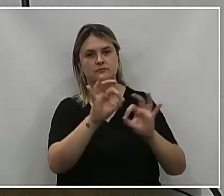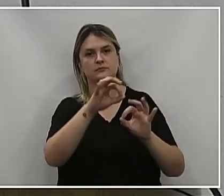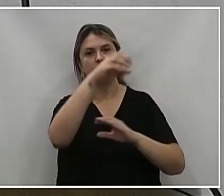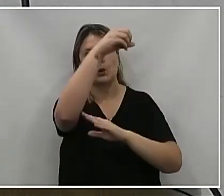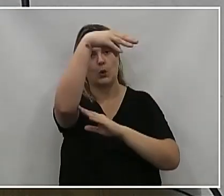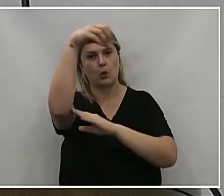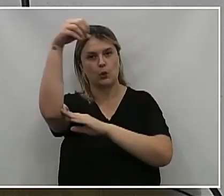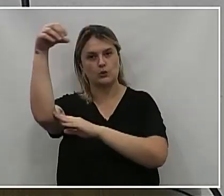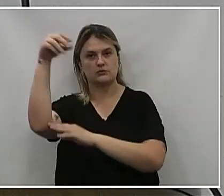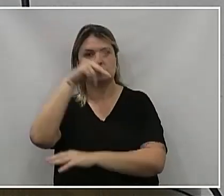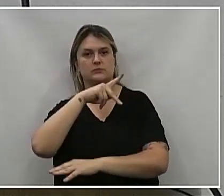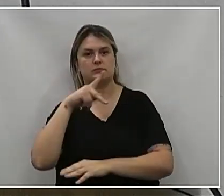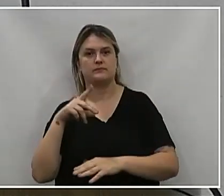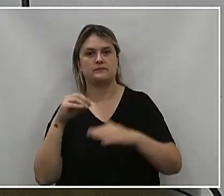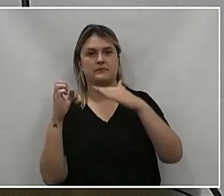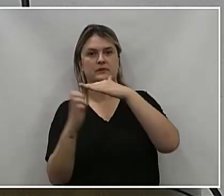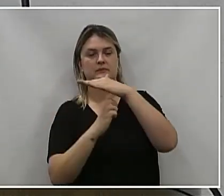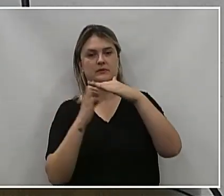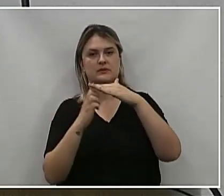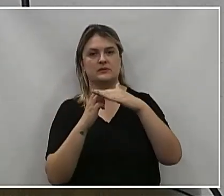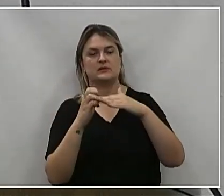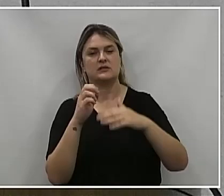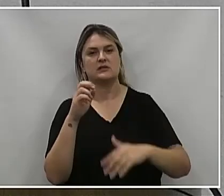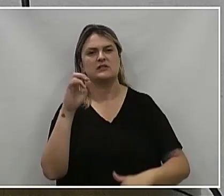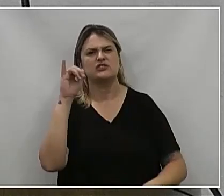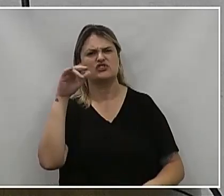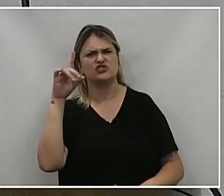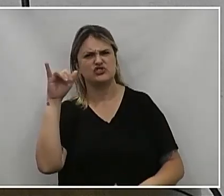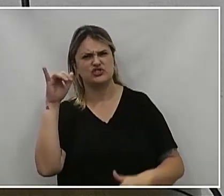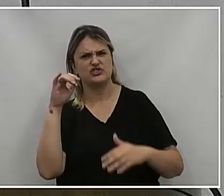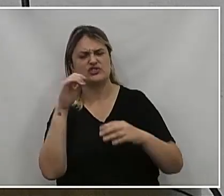iluminação pública pela empresa Hint Engenharia.